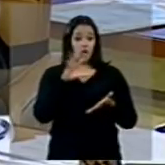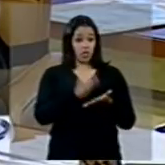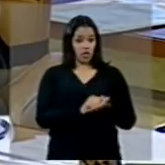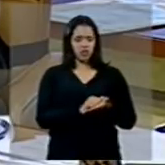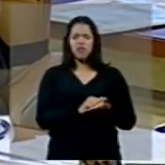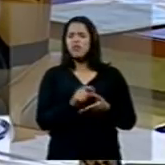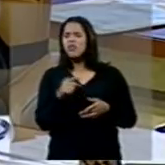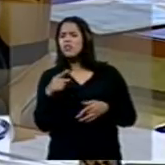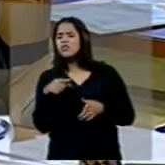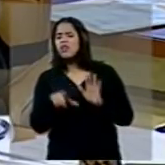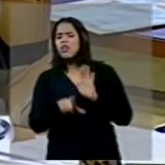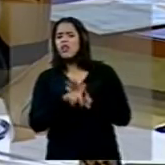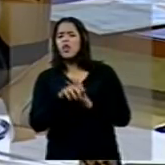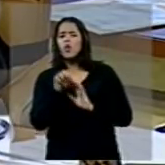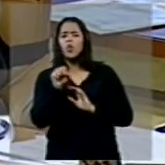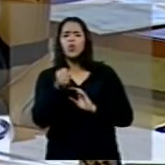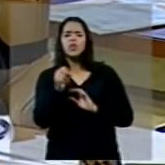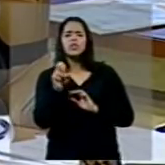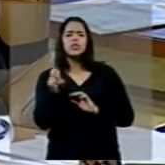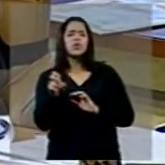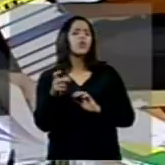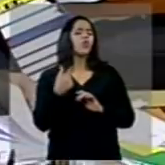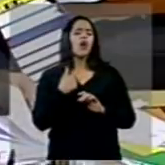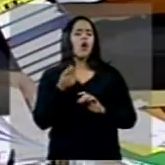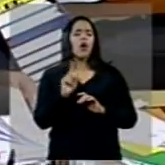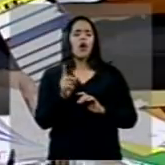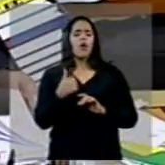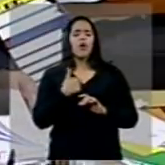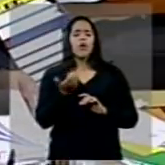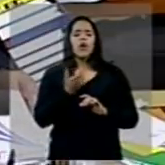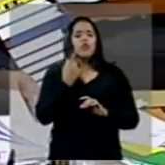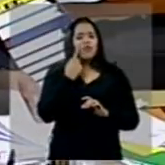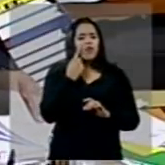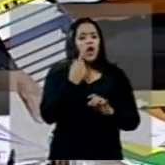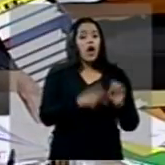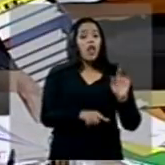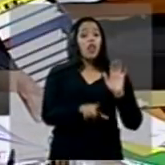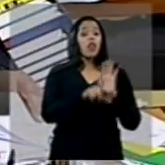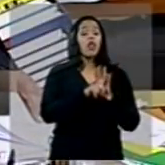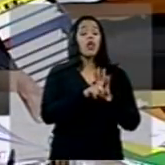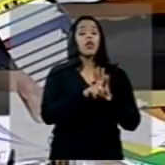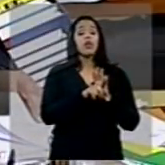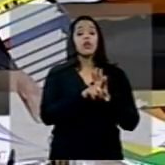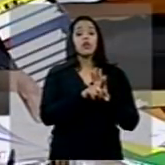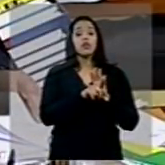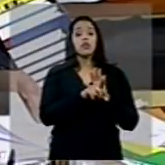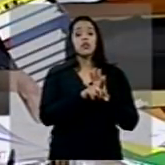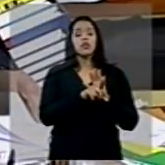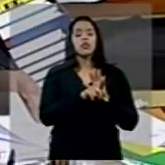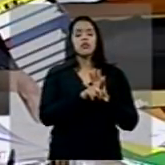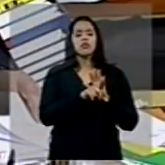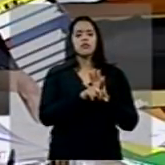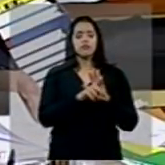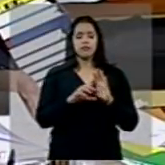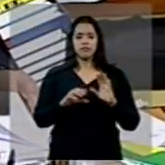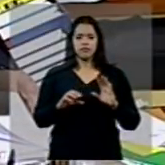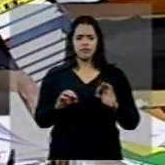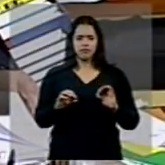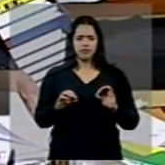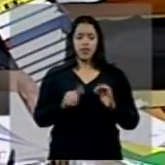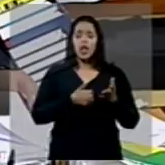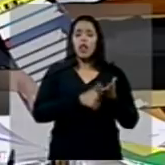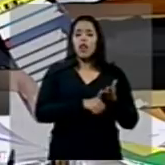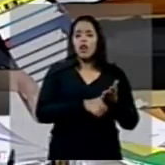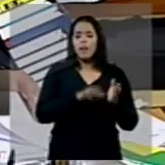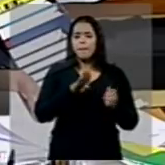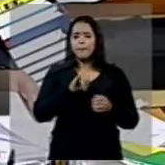de 85. Eu me refiro àquela que introduziu no cenário jurídico saber se a biometria. Ela foi recepcionada. A